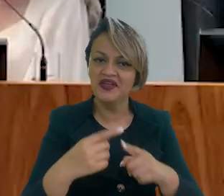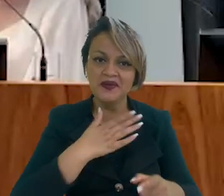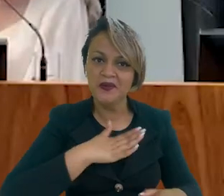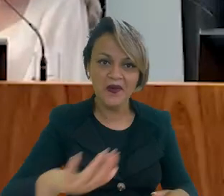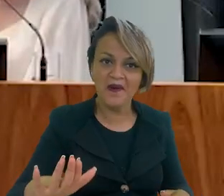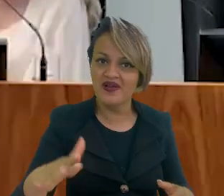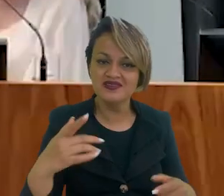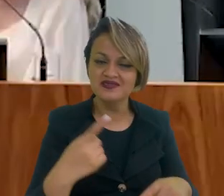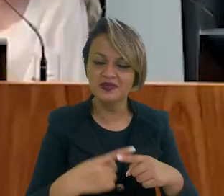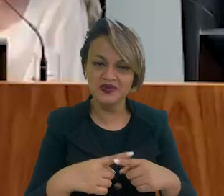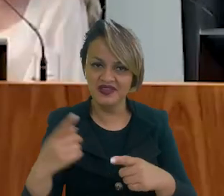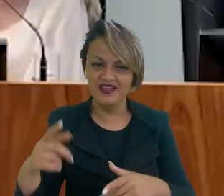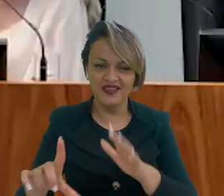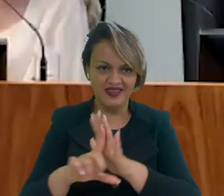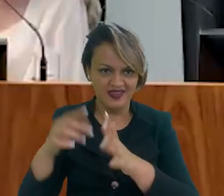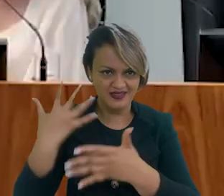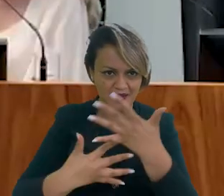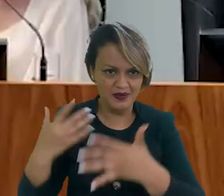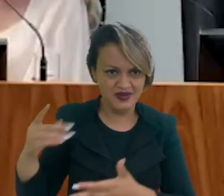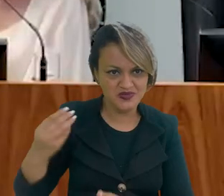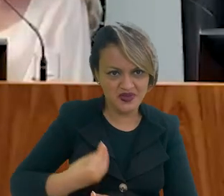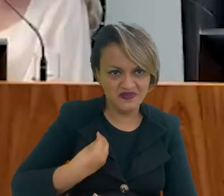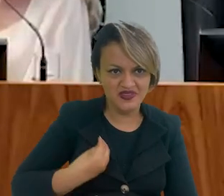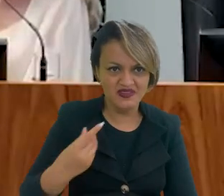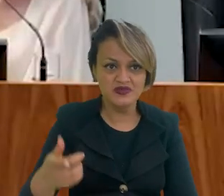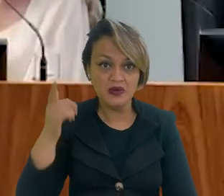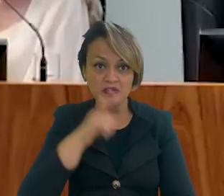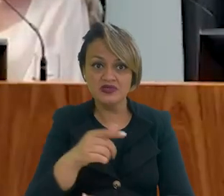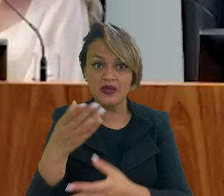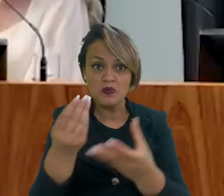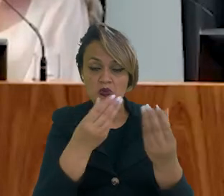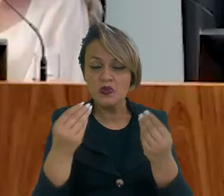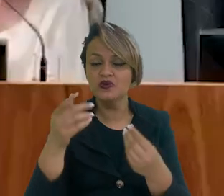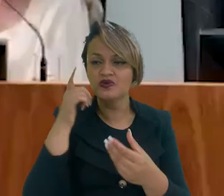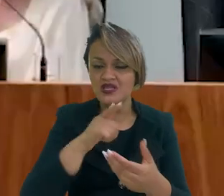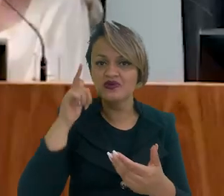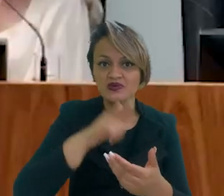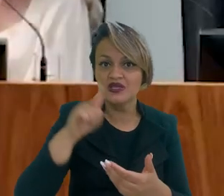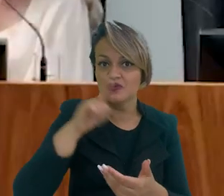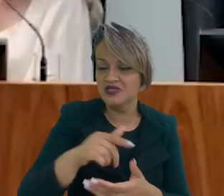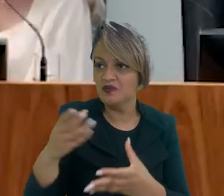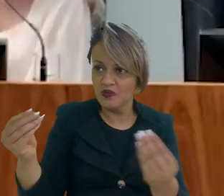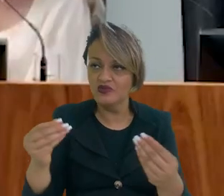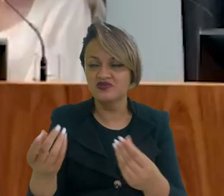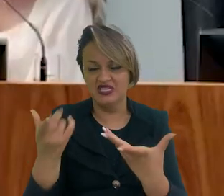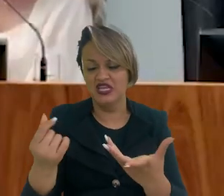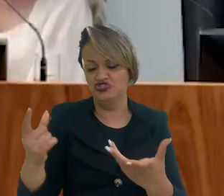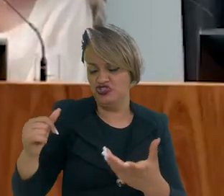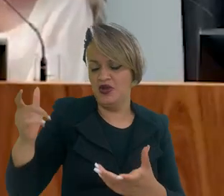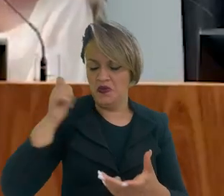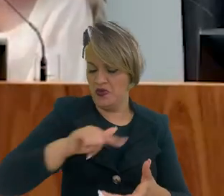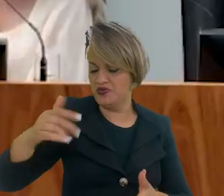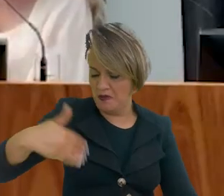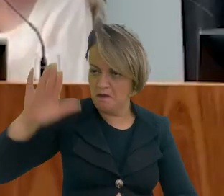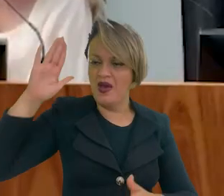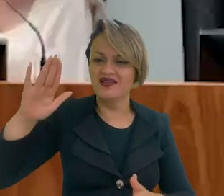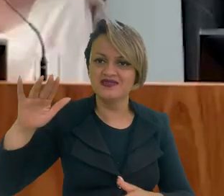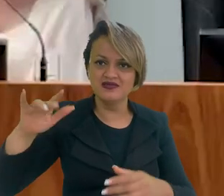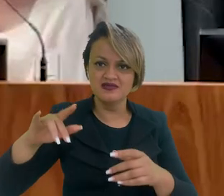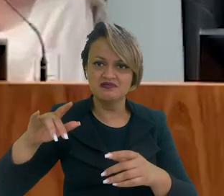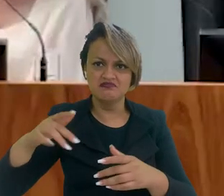porque esse ranço com a existência da lei né assim ninguém tá travando o seu negócio Quer dizer você faz milhões